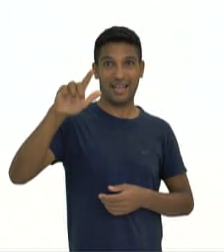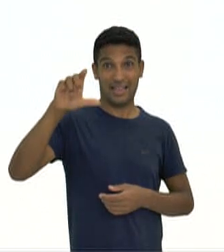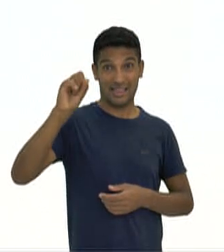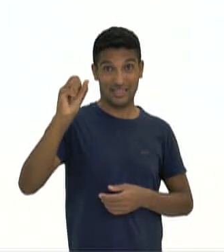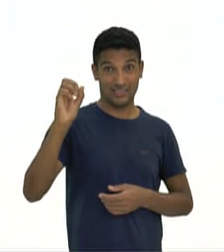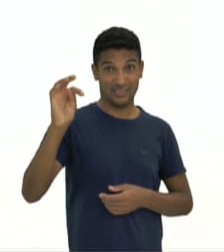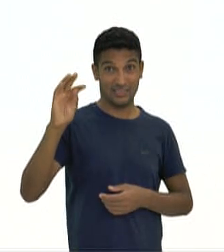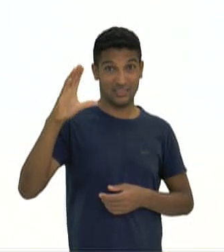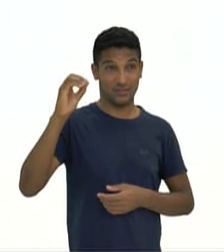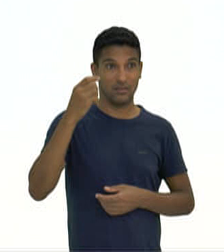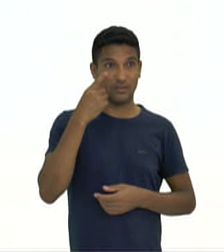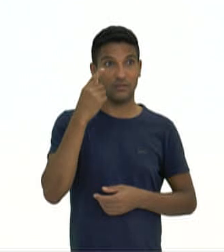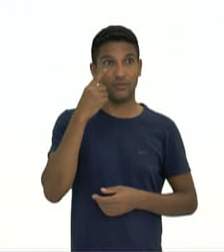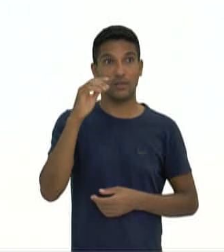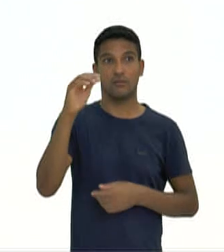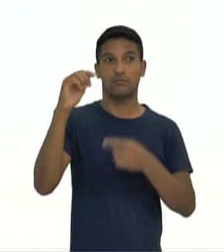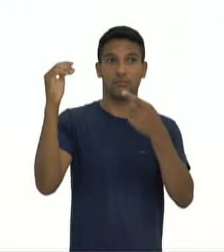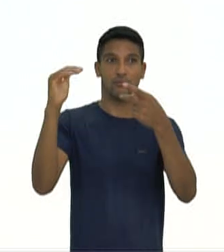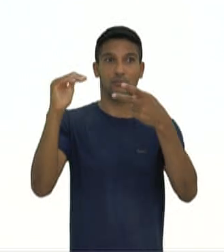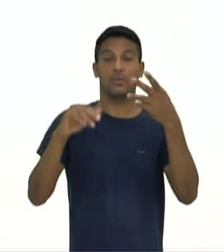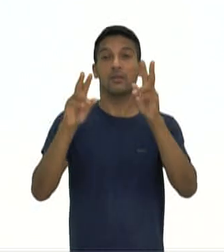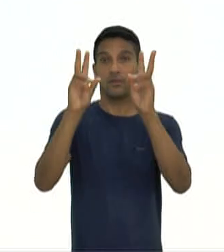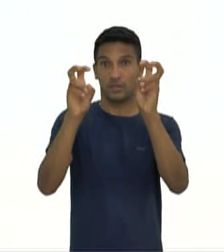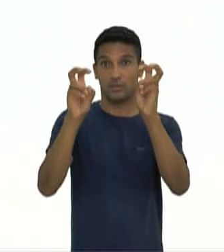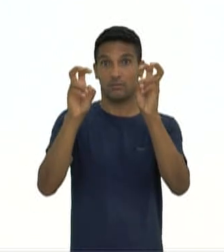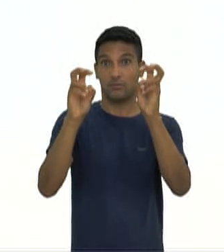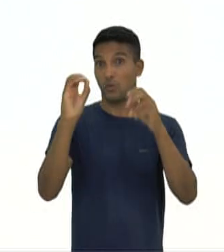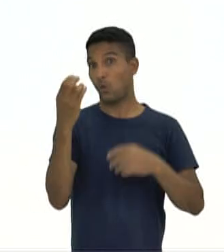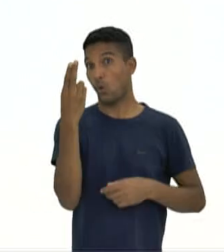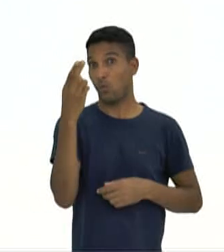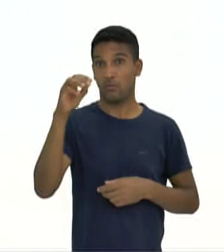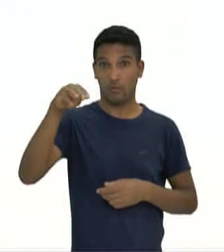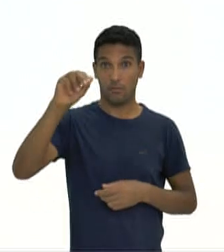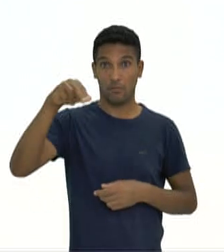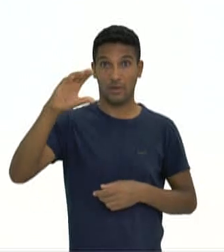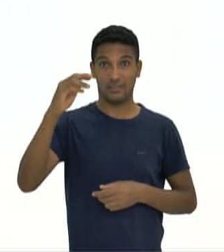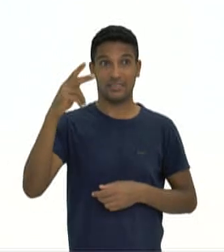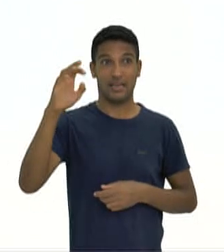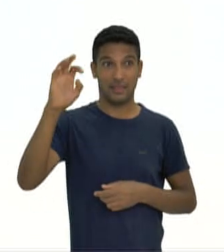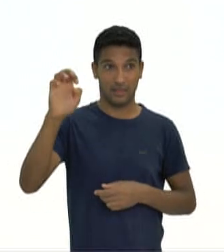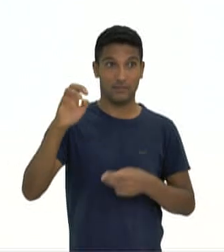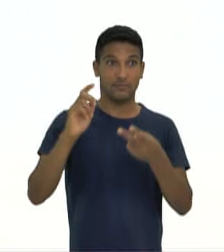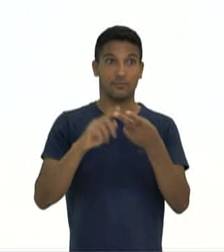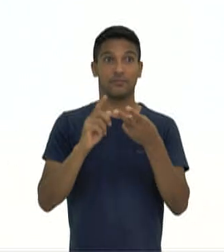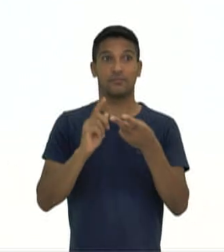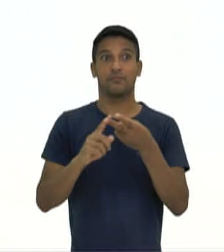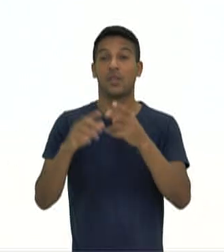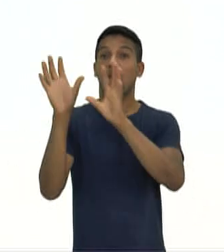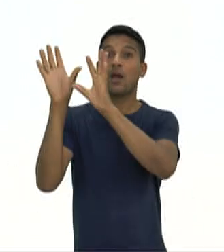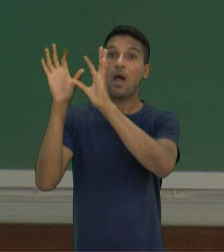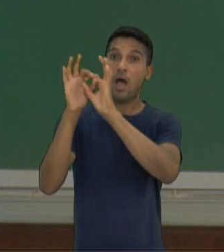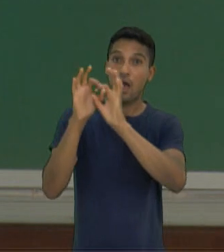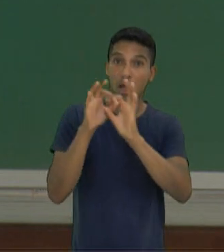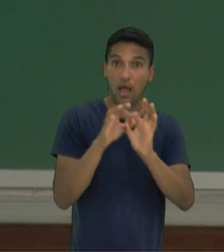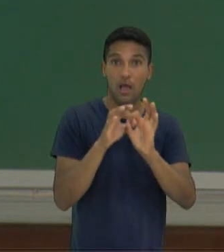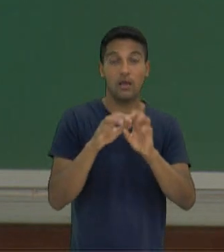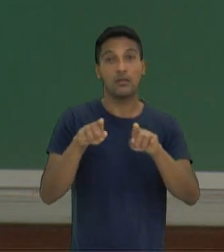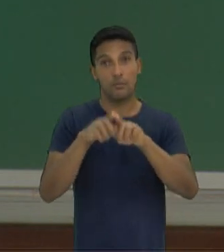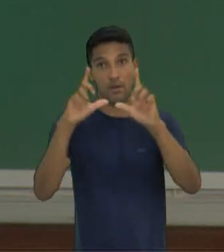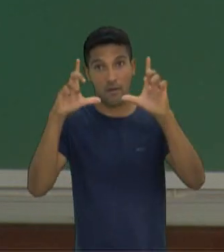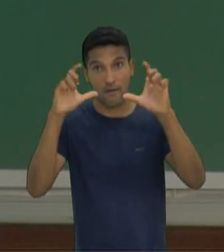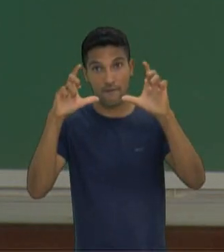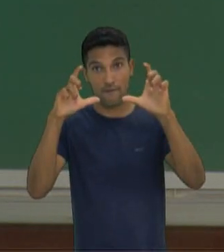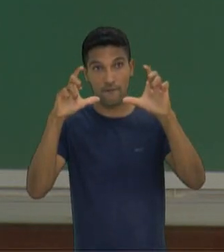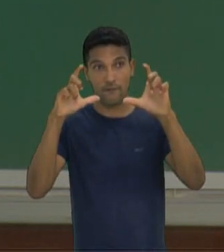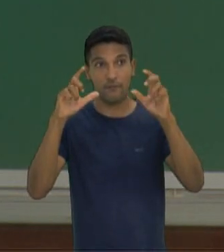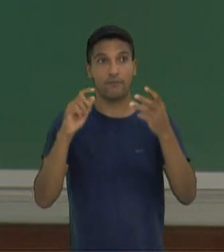e respostas em uma linguagem formal. Trabalhando sobre eles aqui, cada um. O título, a